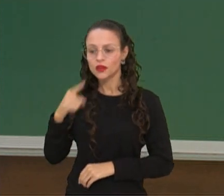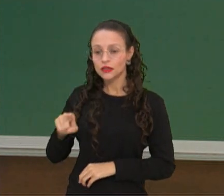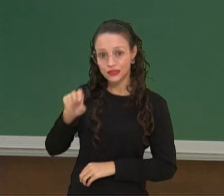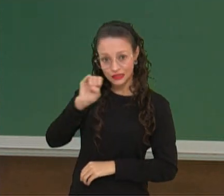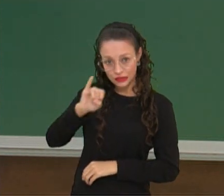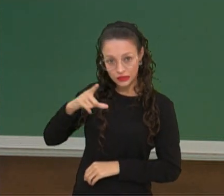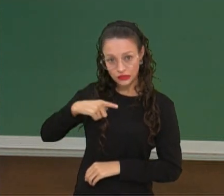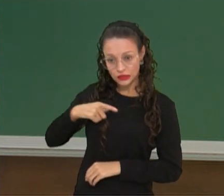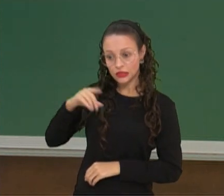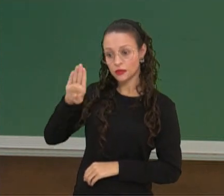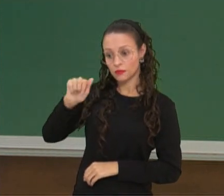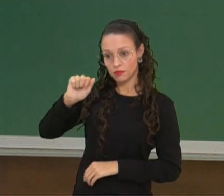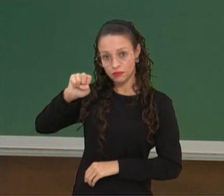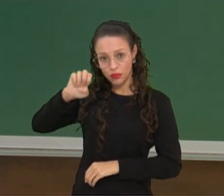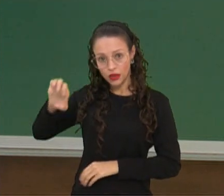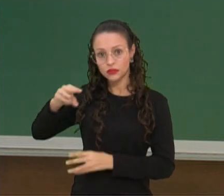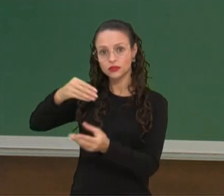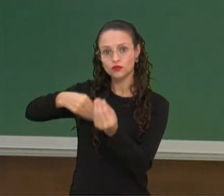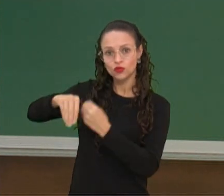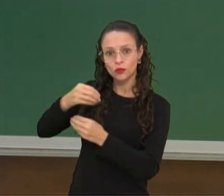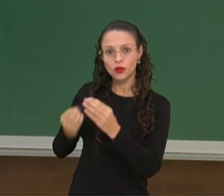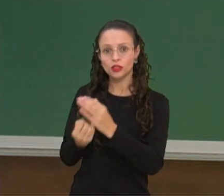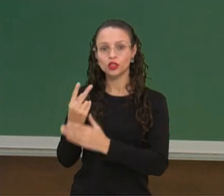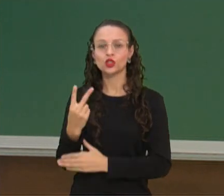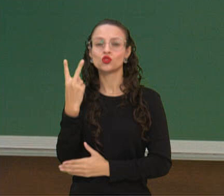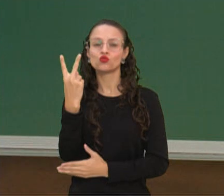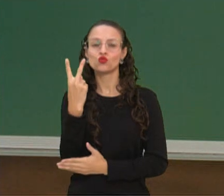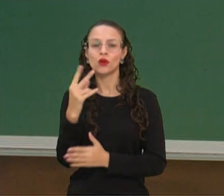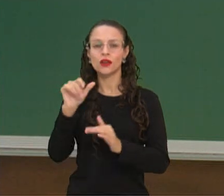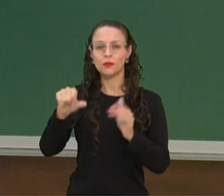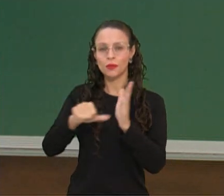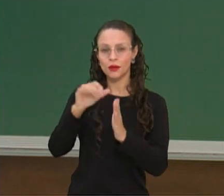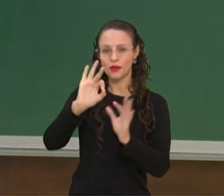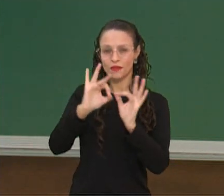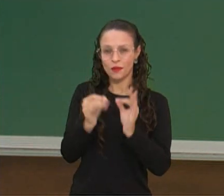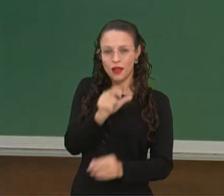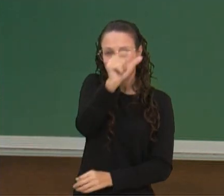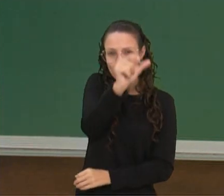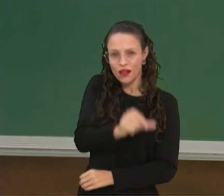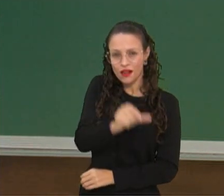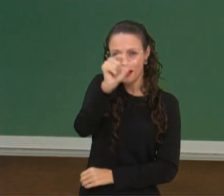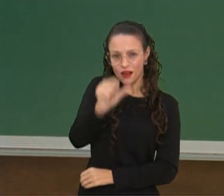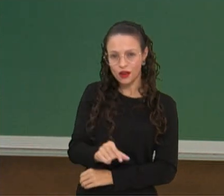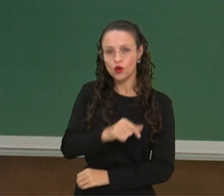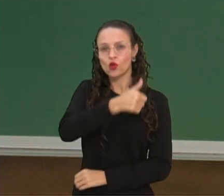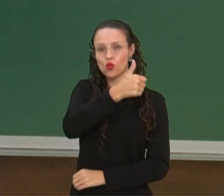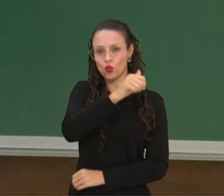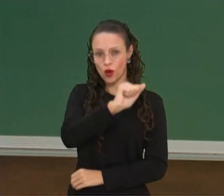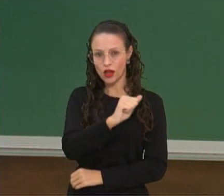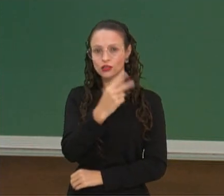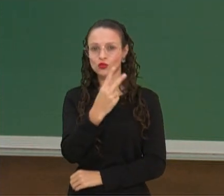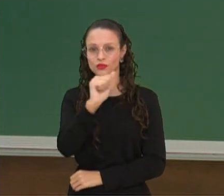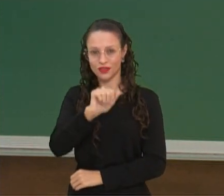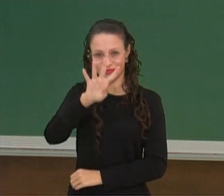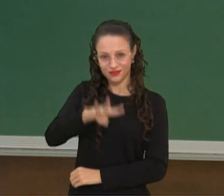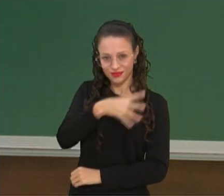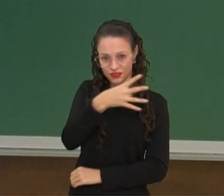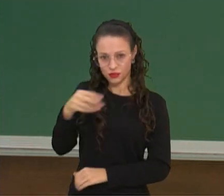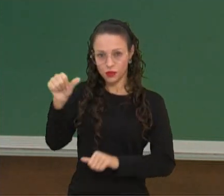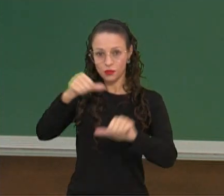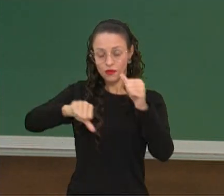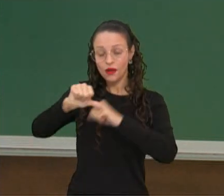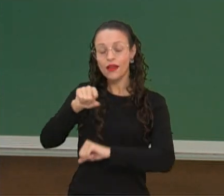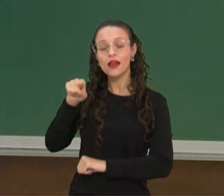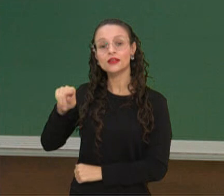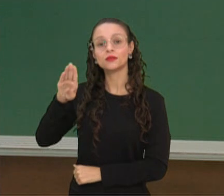tenho uma base formada pelas duas primeiras famílias da tabela periódica, a 1A e a 2A, aí eu vou ter bases do tipo forte.